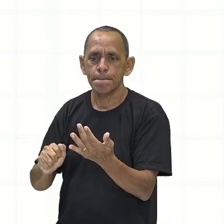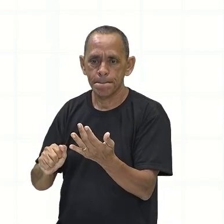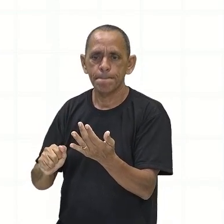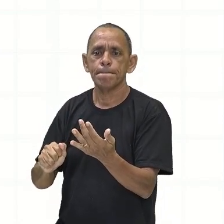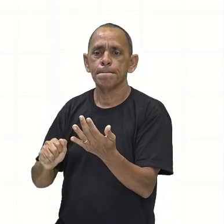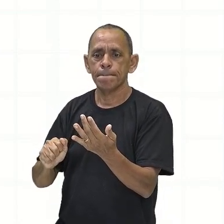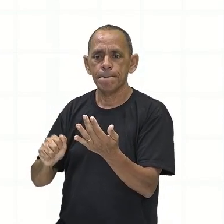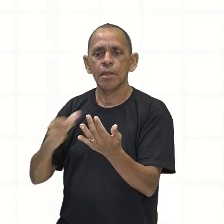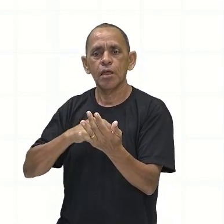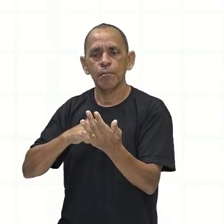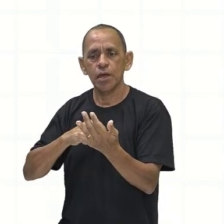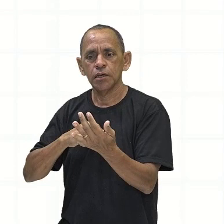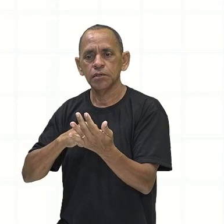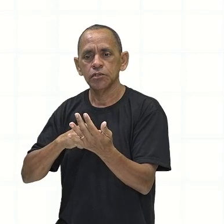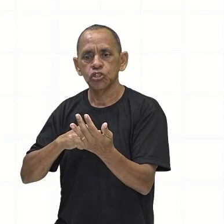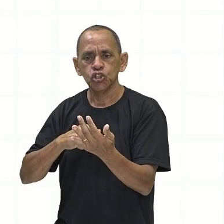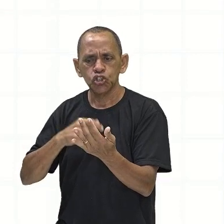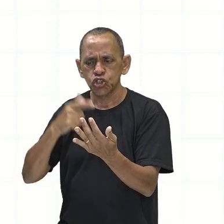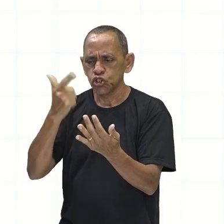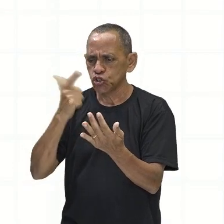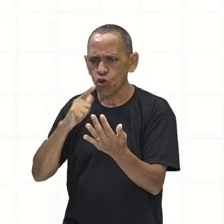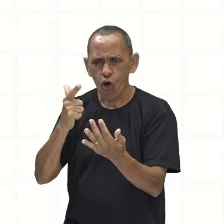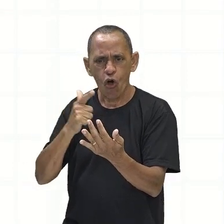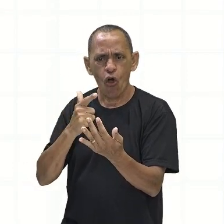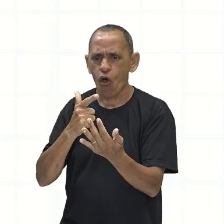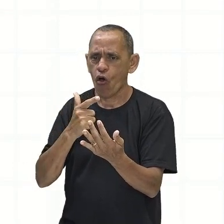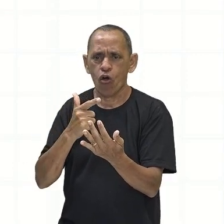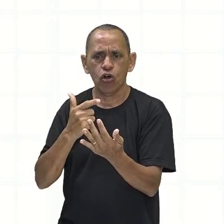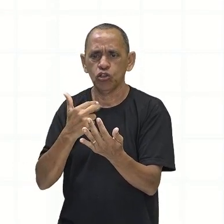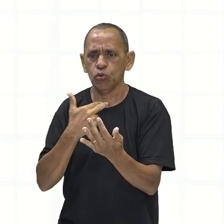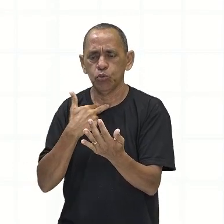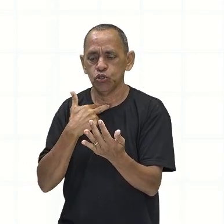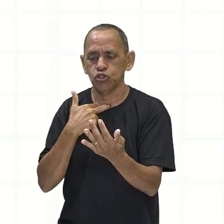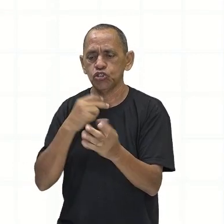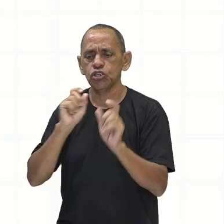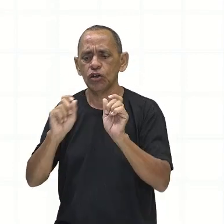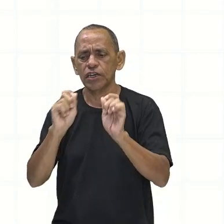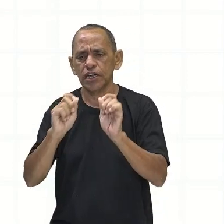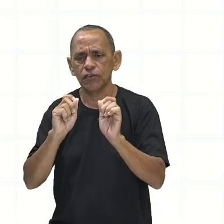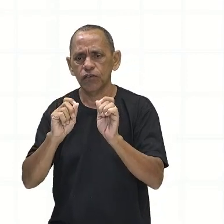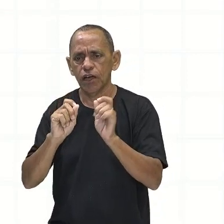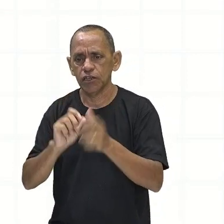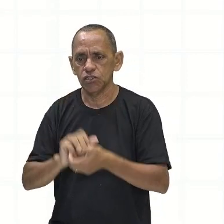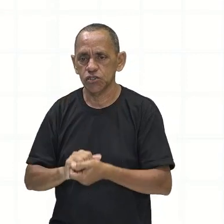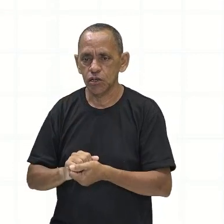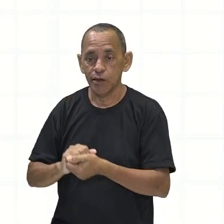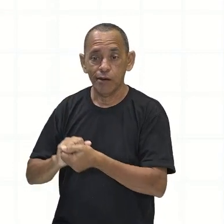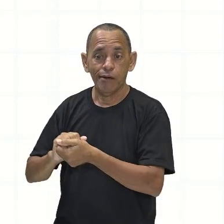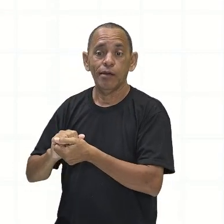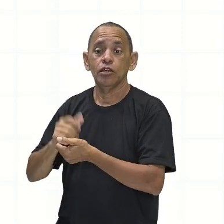um pronome. Delas, as brasas. Elas, delas. Muito bem. Notaram aí?